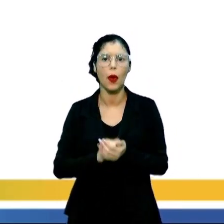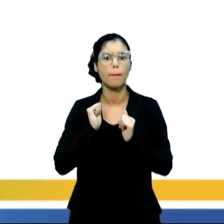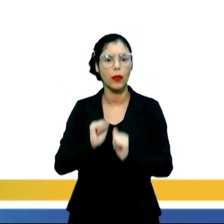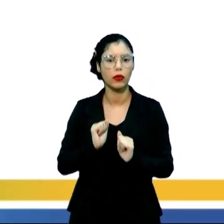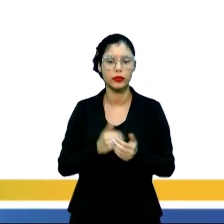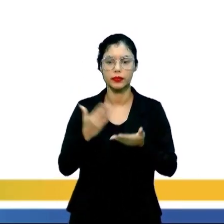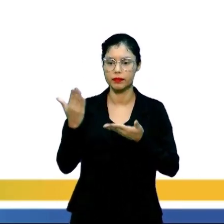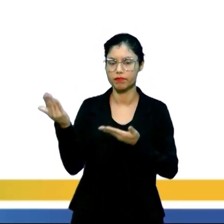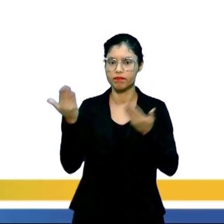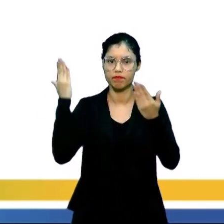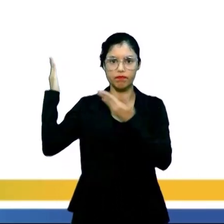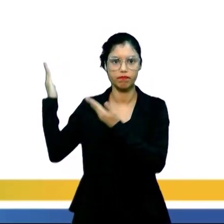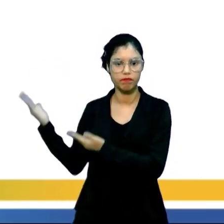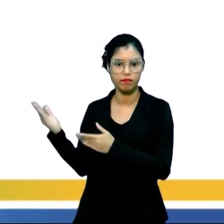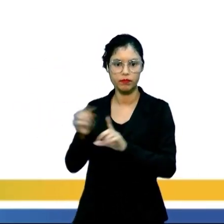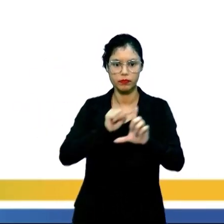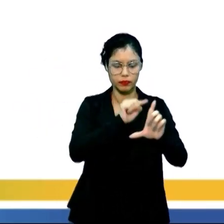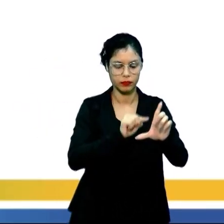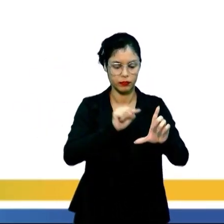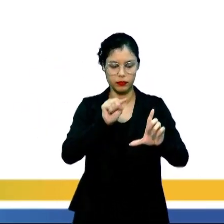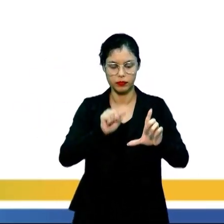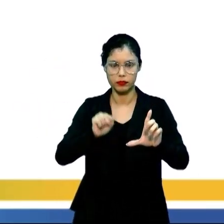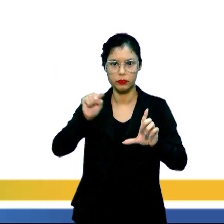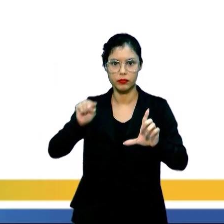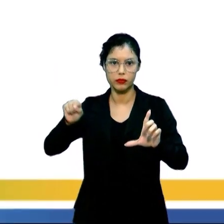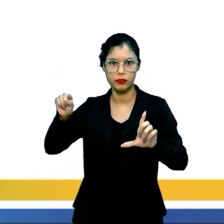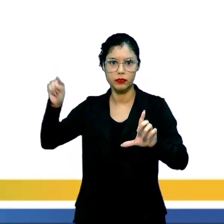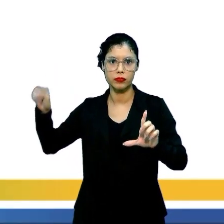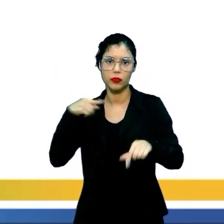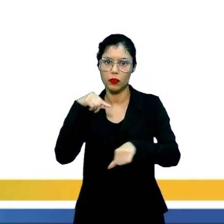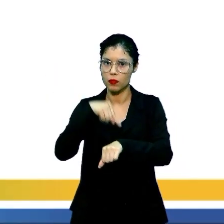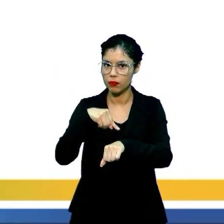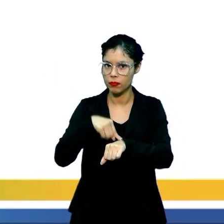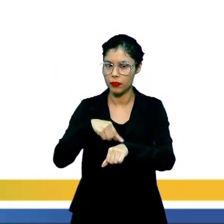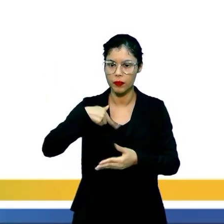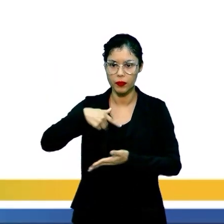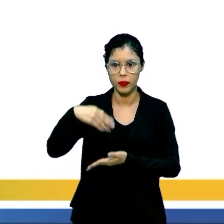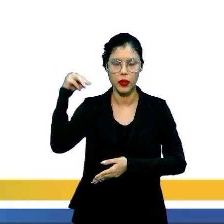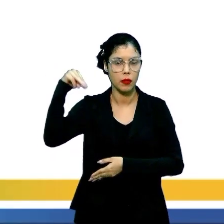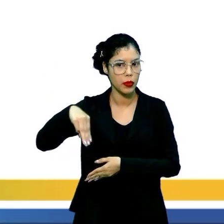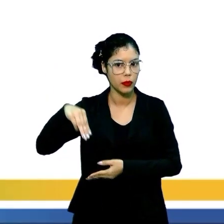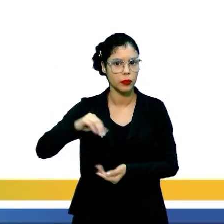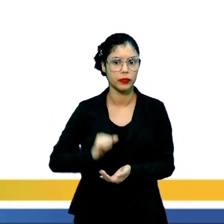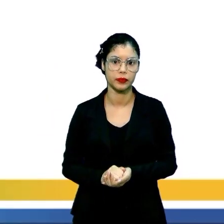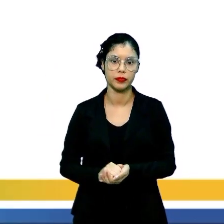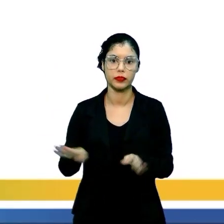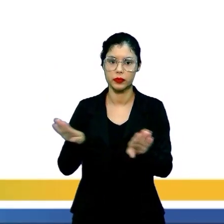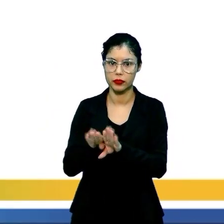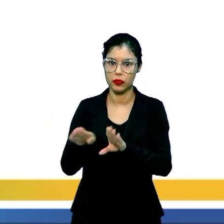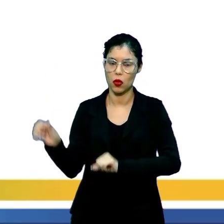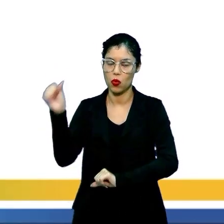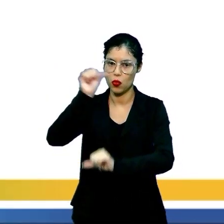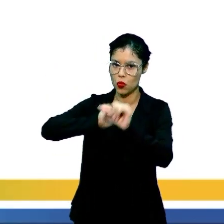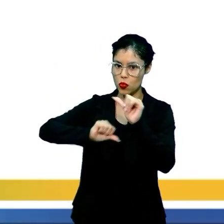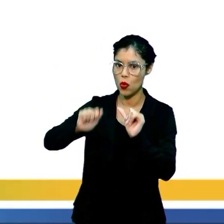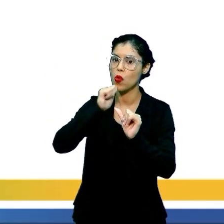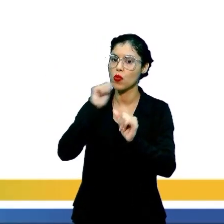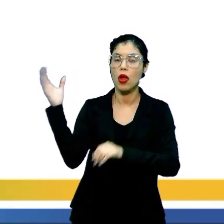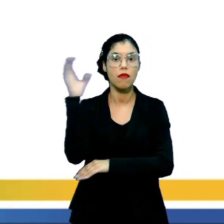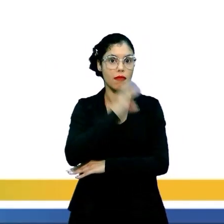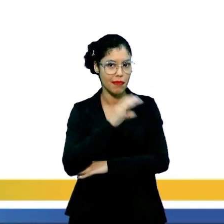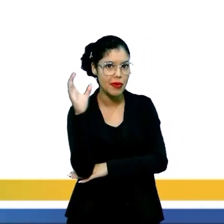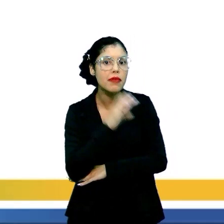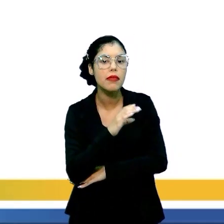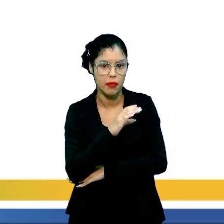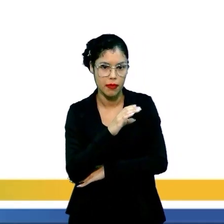gráfico seguinte, no qual o eixo horizontal corresponde ao tempo de corrida em minutos, e o eixo vertical corresponde à velocidade